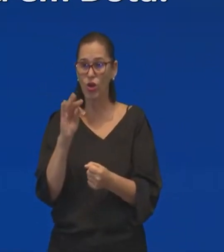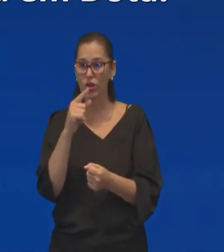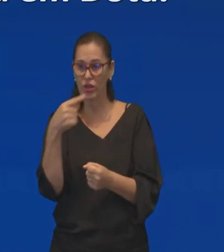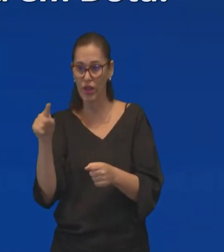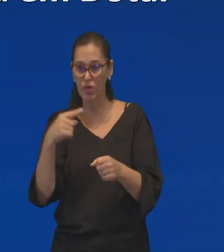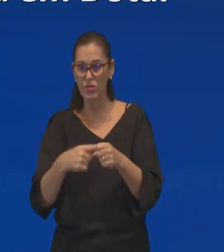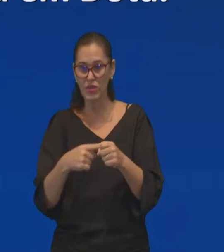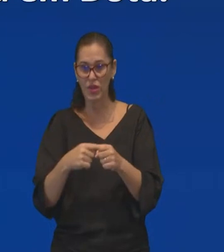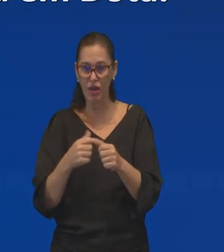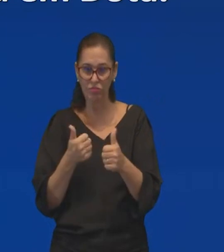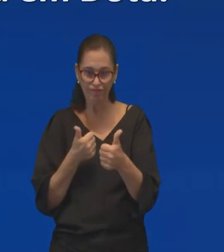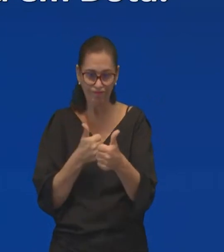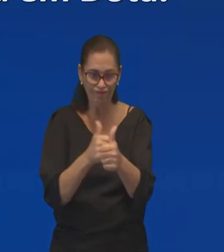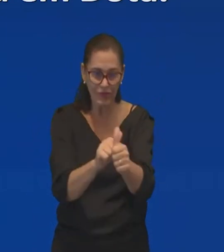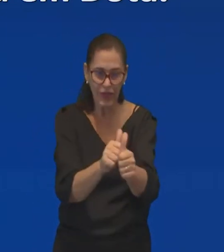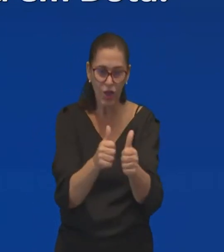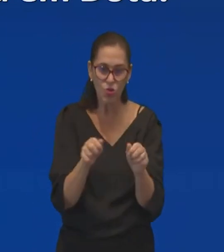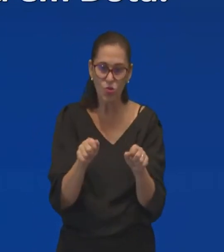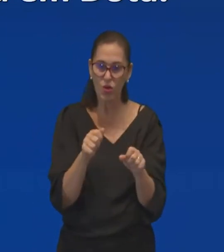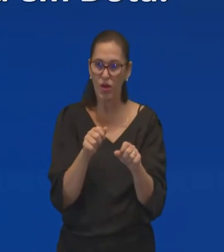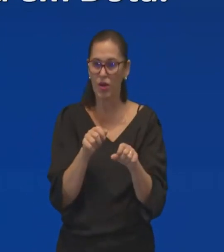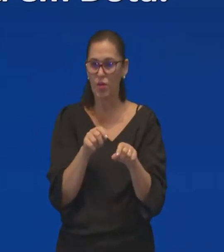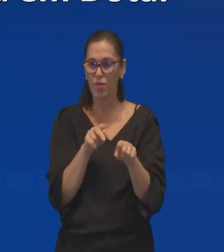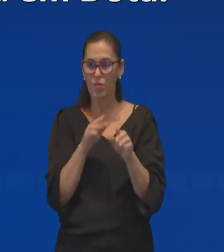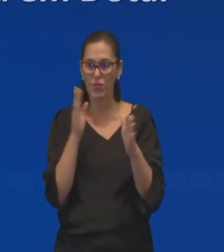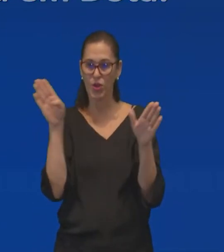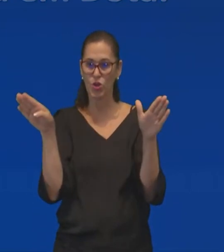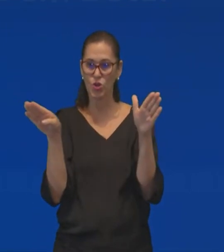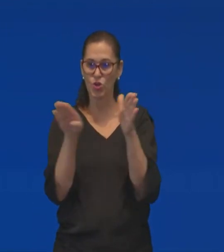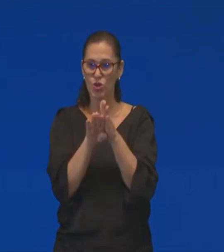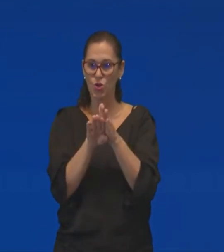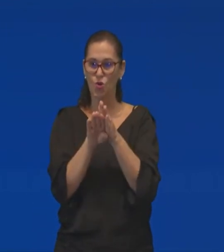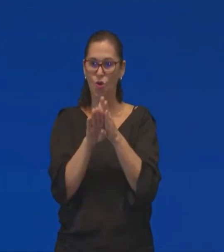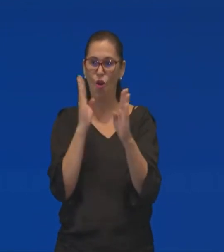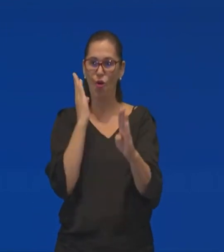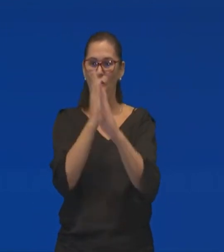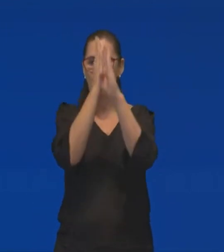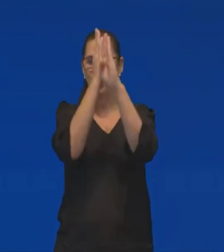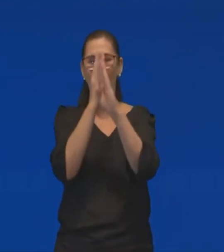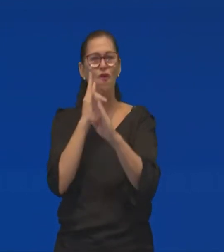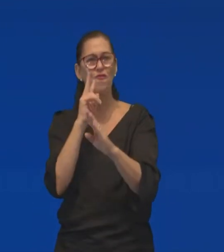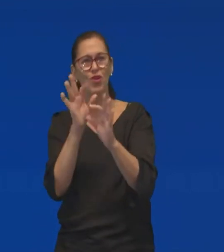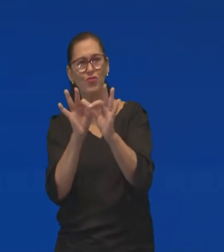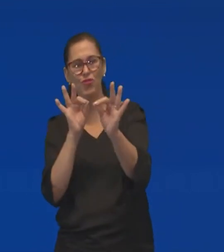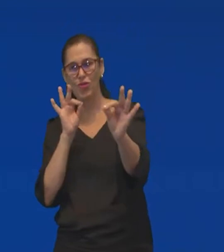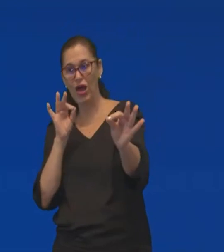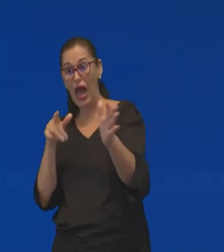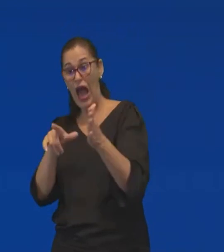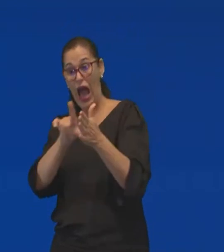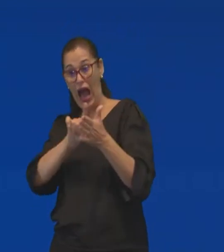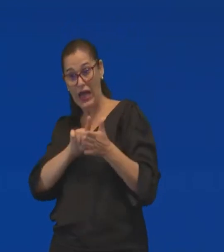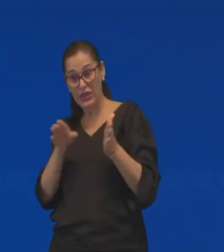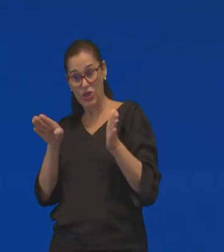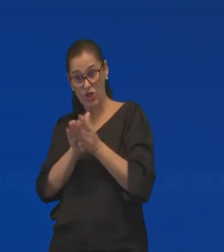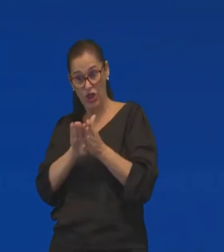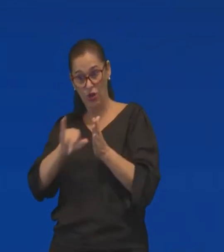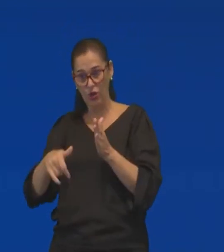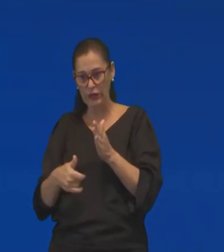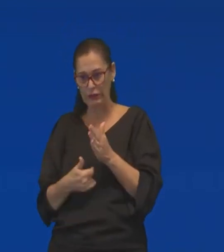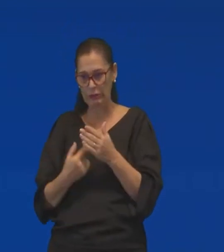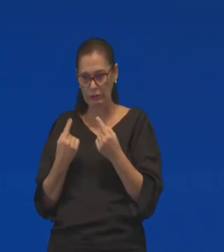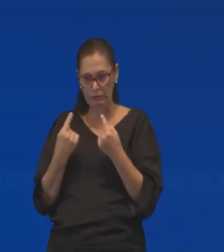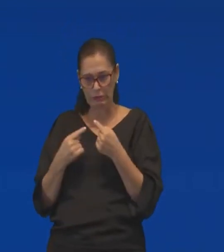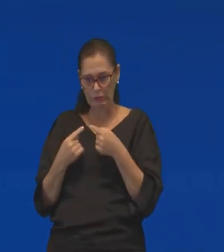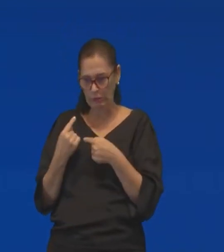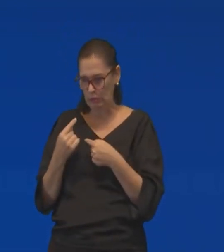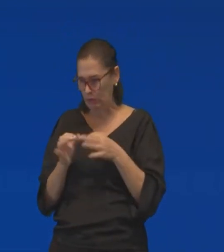seguiu José atrás dos seus irmãos e os achou em Dotã. De longe o viram, e antes que chegasse, conspiraram contra